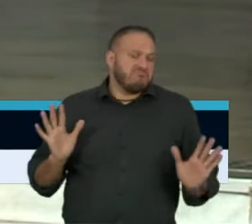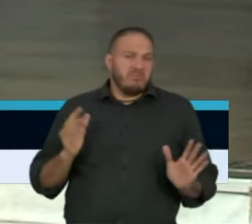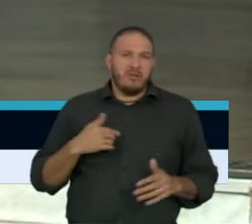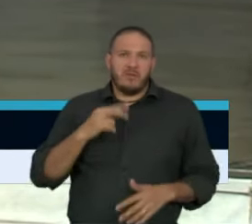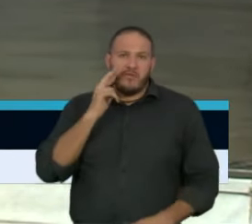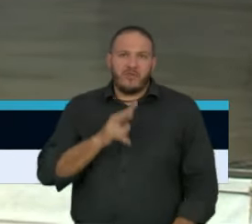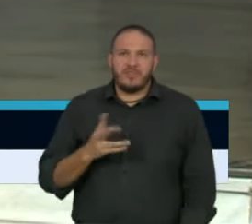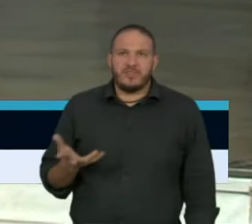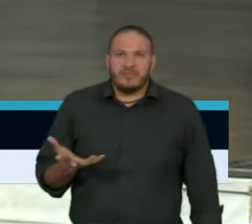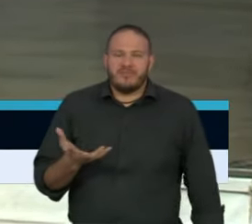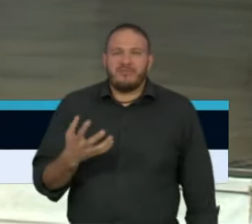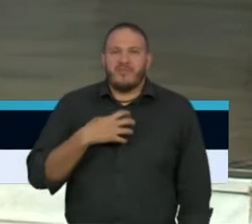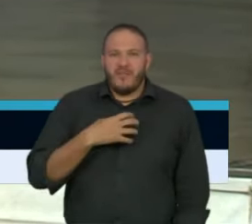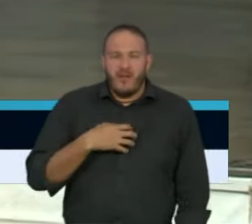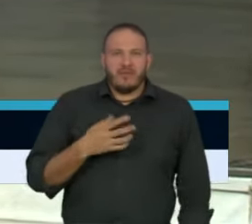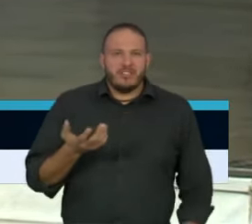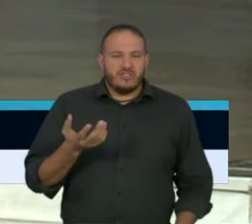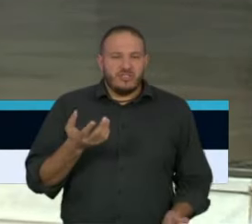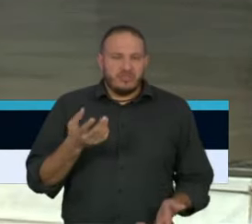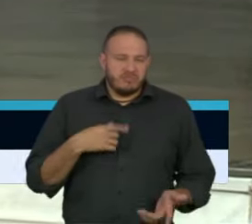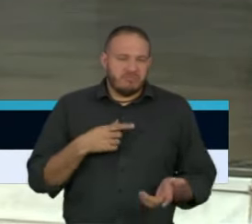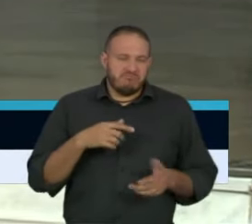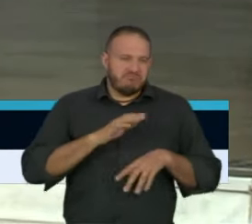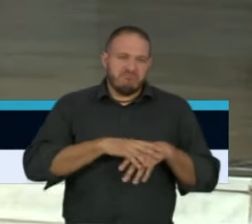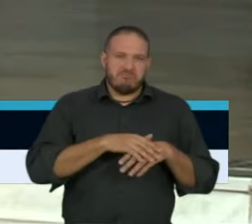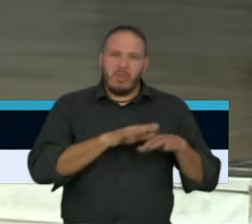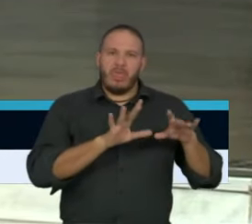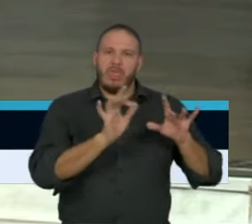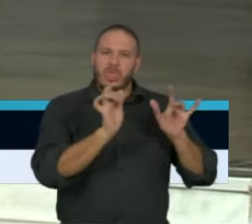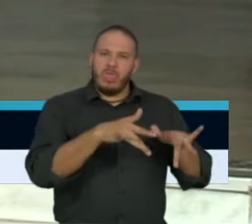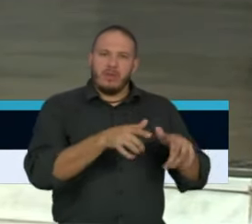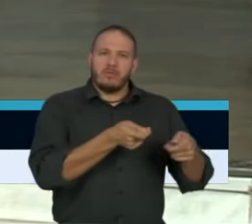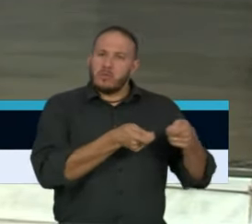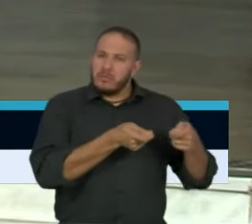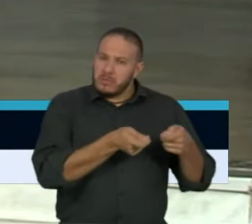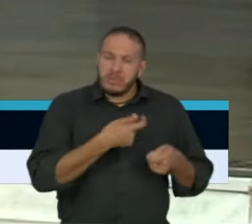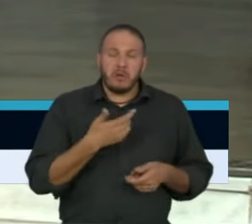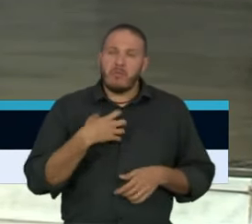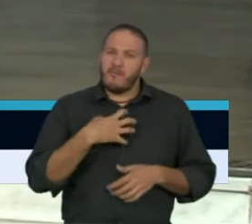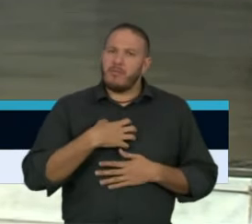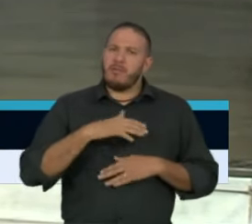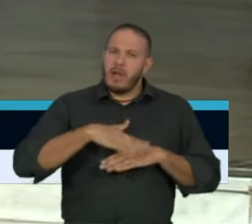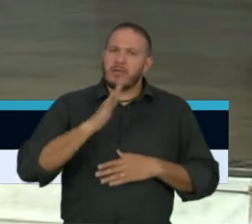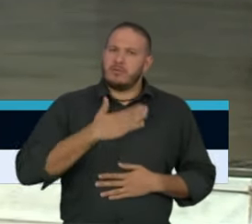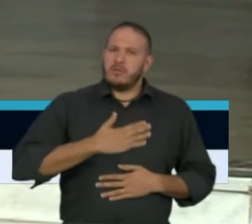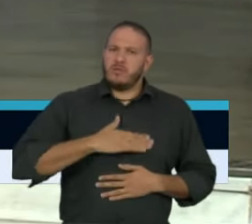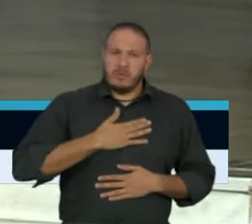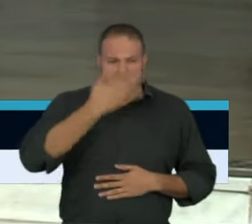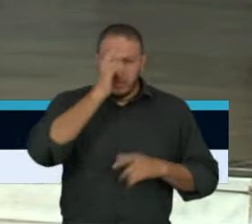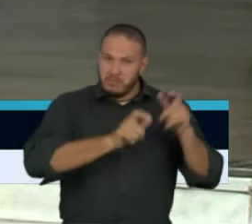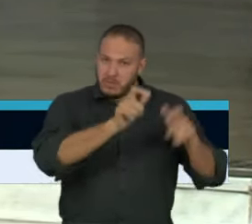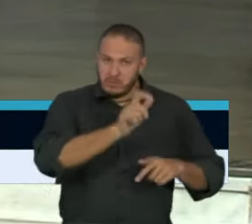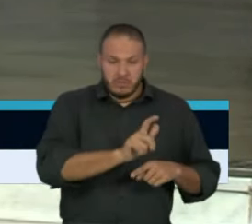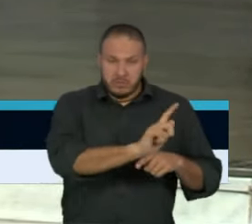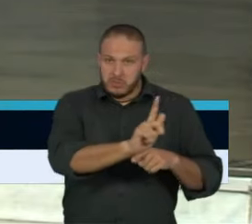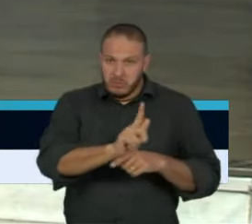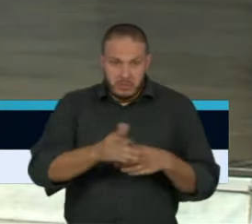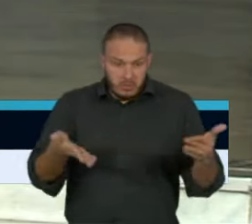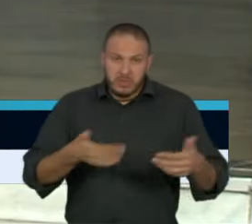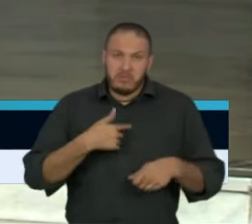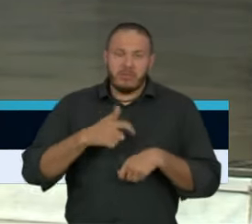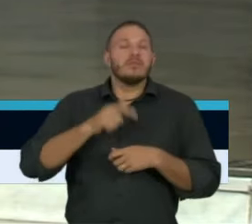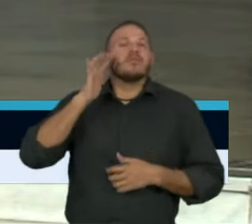de diminuição da controladoria, vejo apenas uma forma de dar mais tranquilidade aos gestores nesse momento.